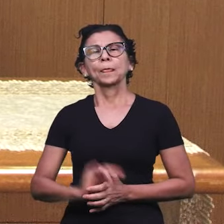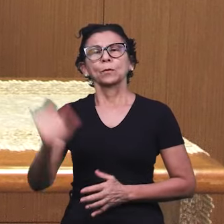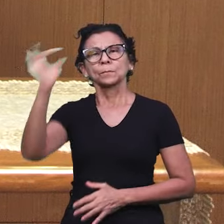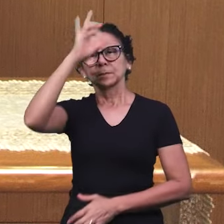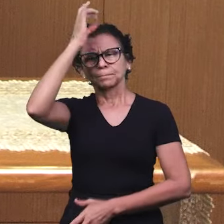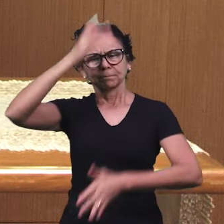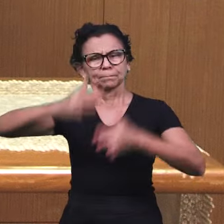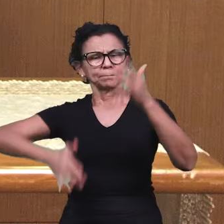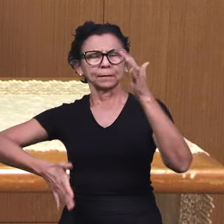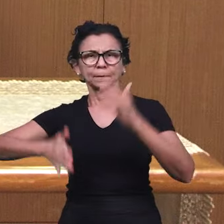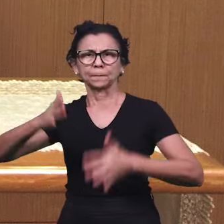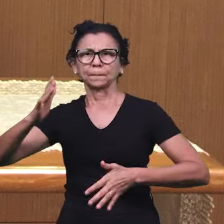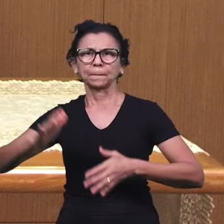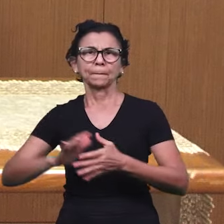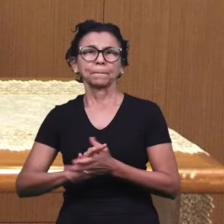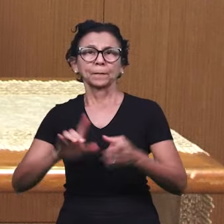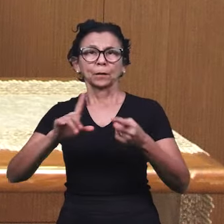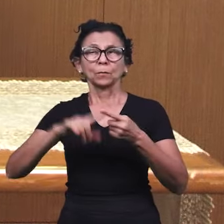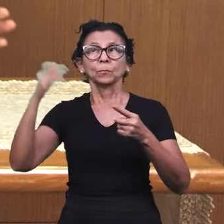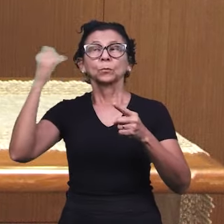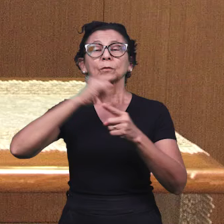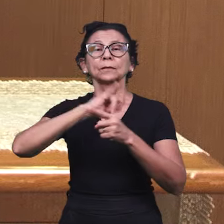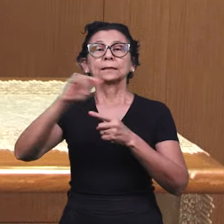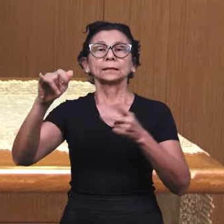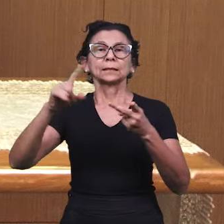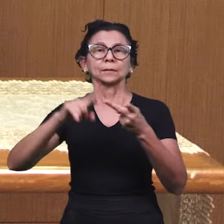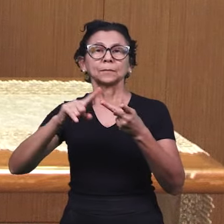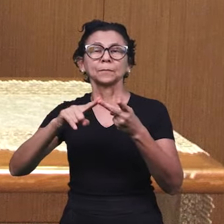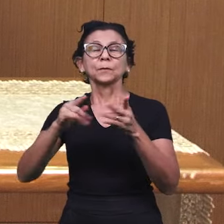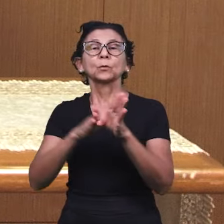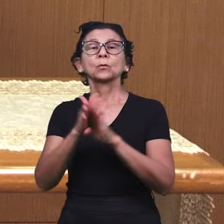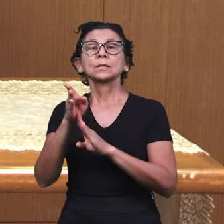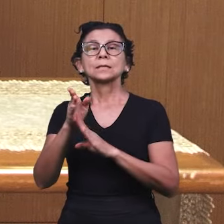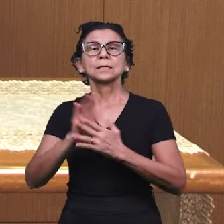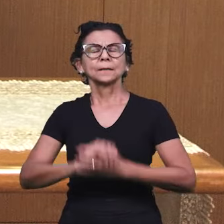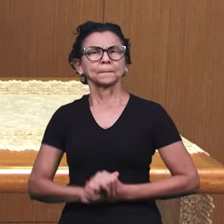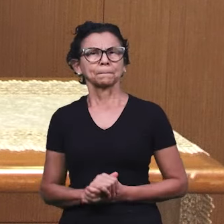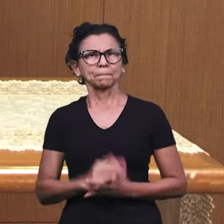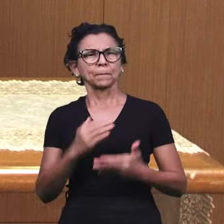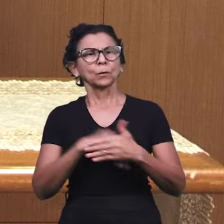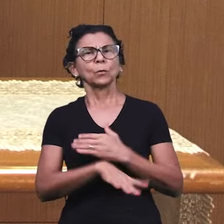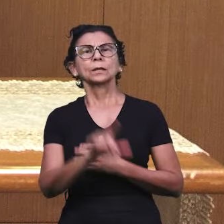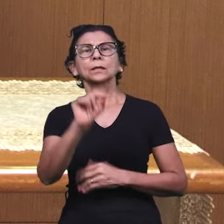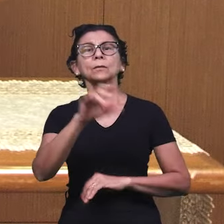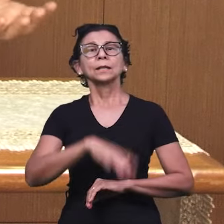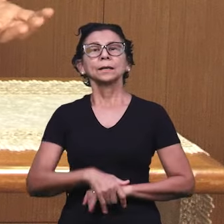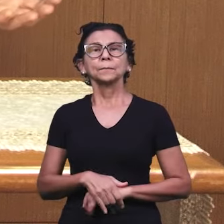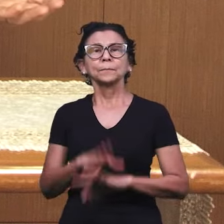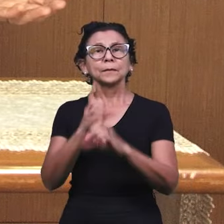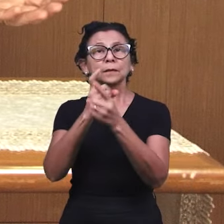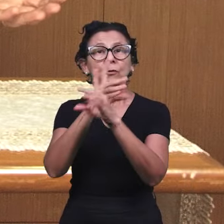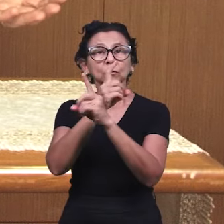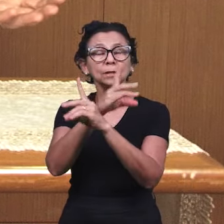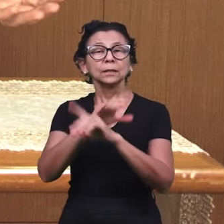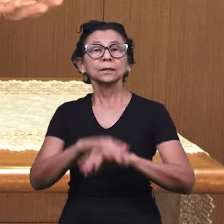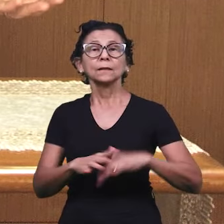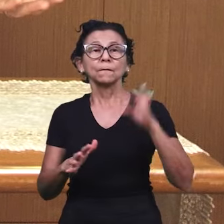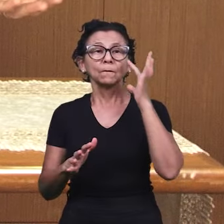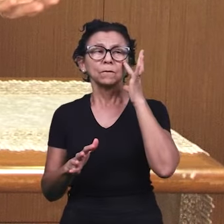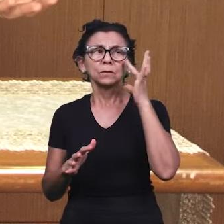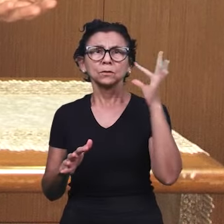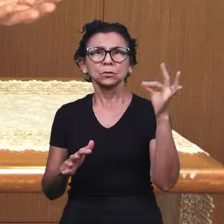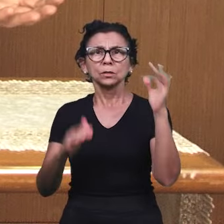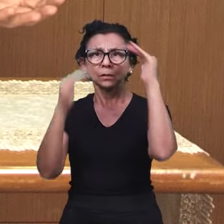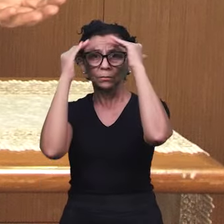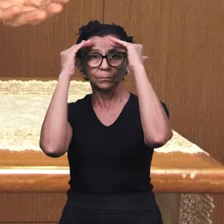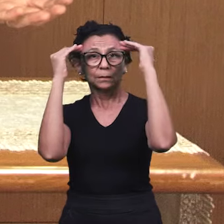E o conselho, então primeiro foi a profecia, esse que vem sem demora. E o conselho, guarda o que tens. O que é que nós temos? A doutrina.